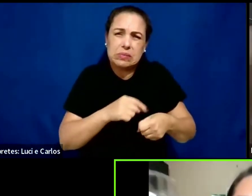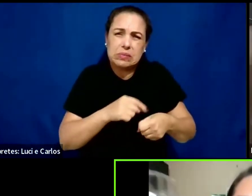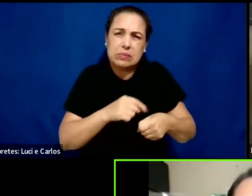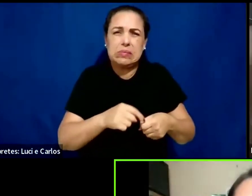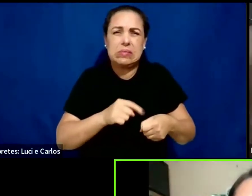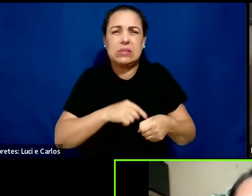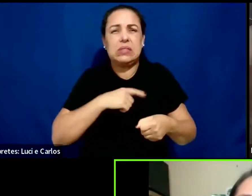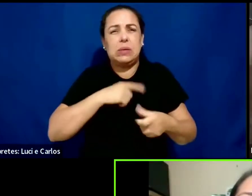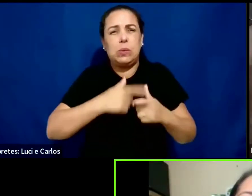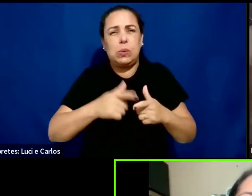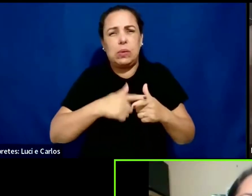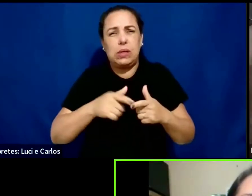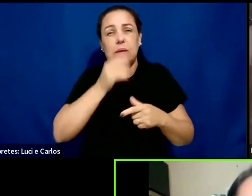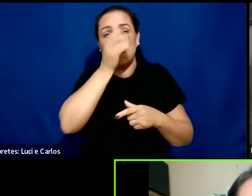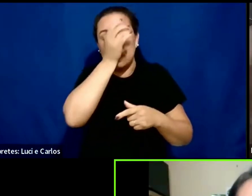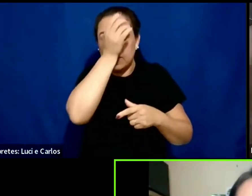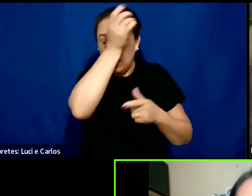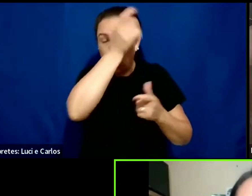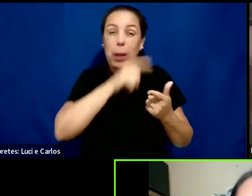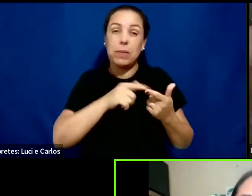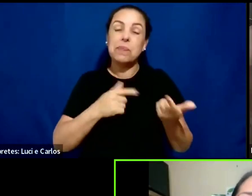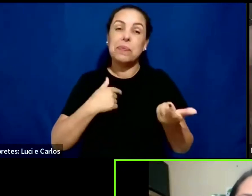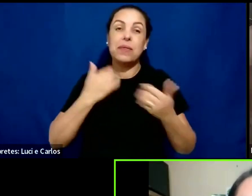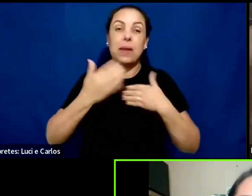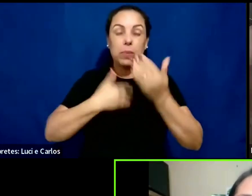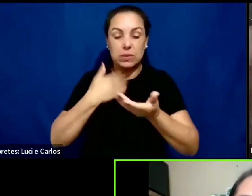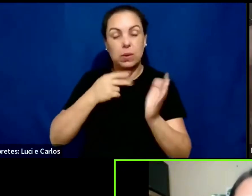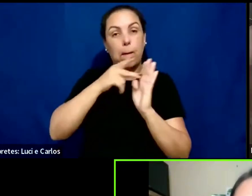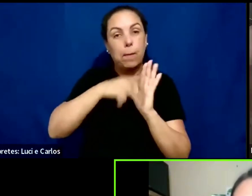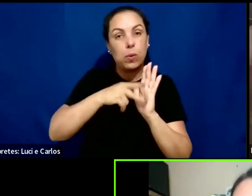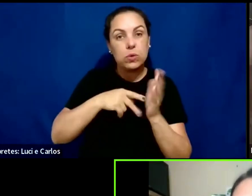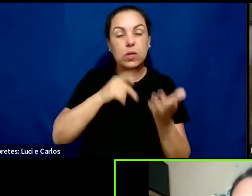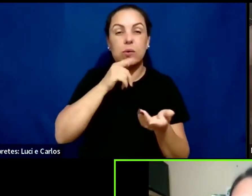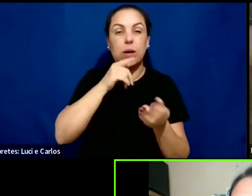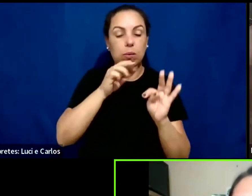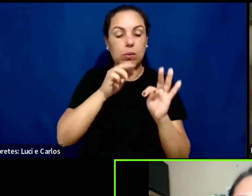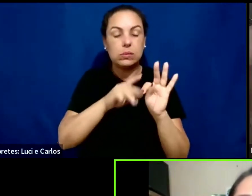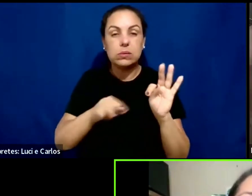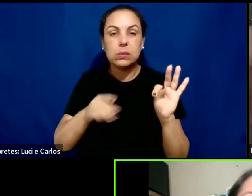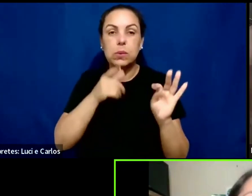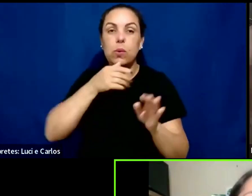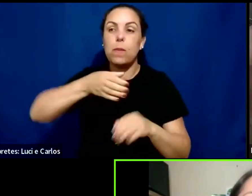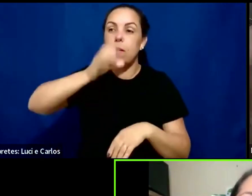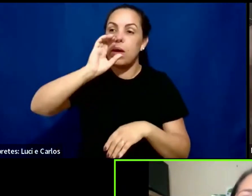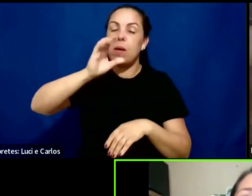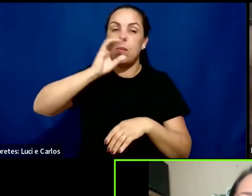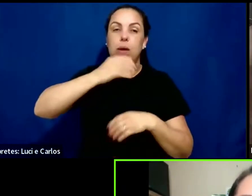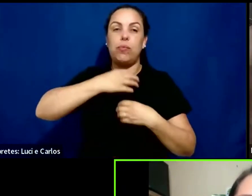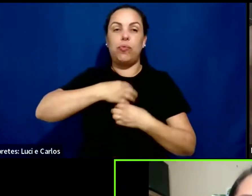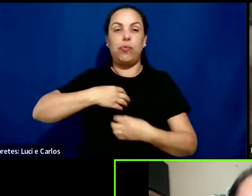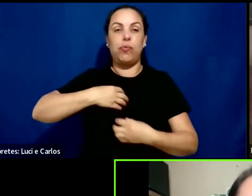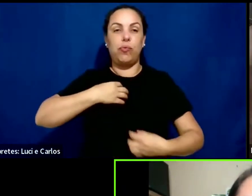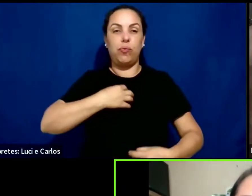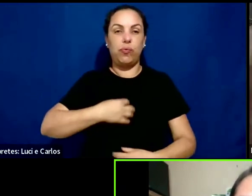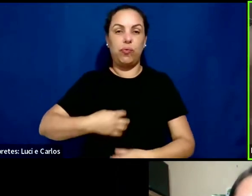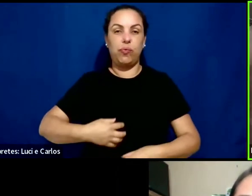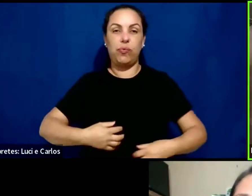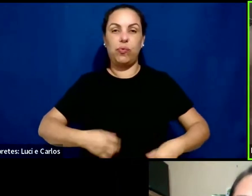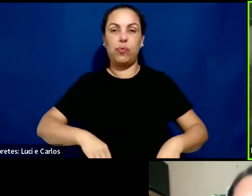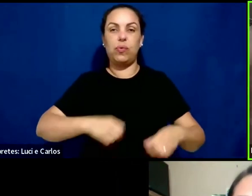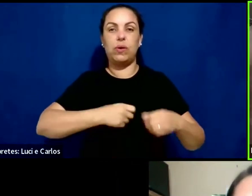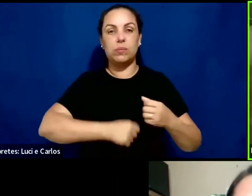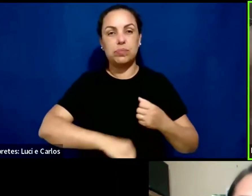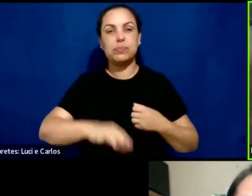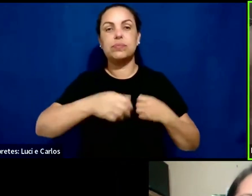nosso projeto de saúde, uma das minhas conquistas foi realmente a pessoa que tem intestino preso, ela é enfesada, né, doutor?